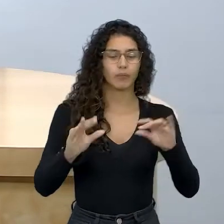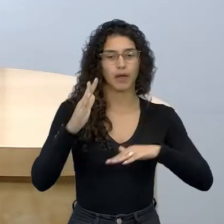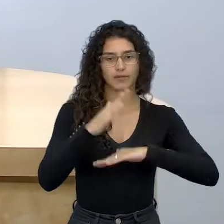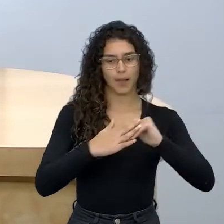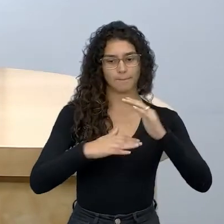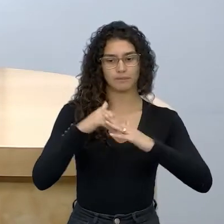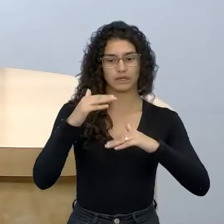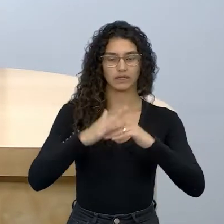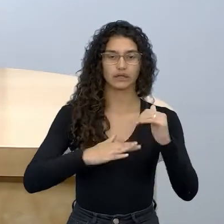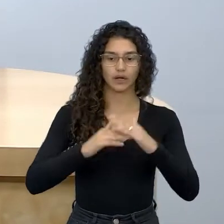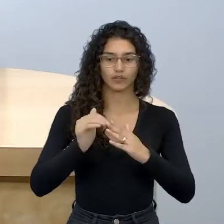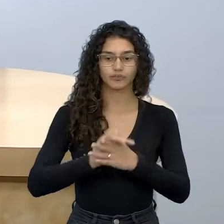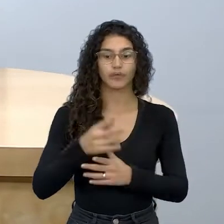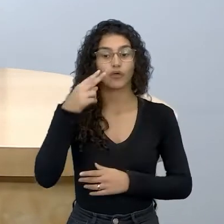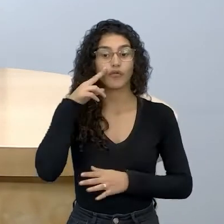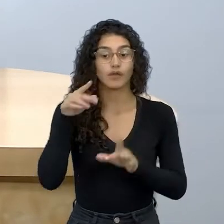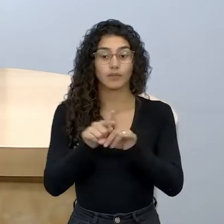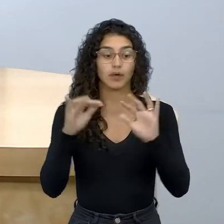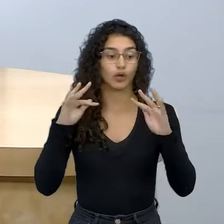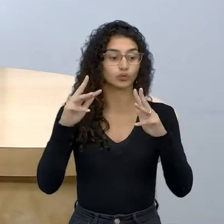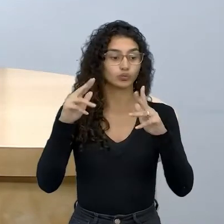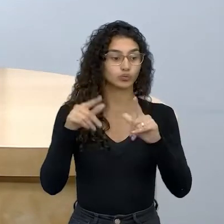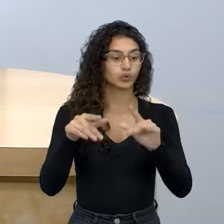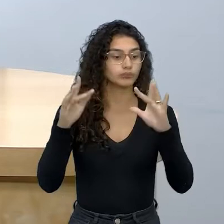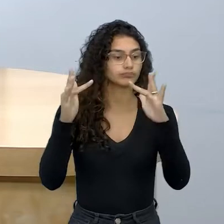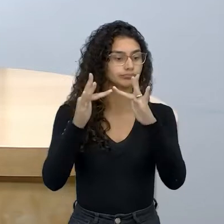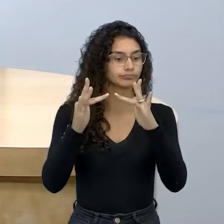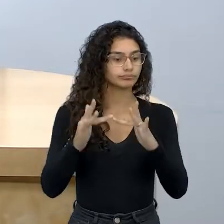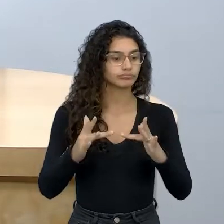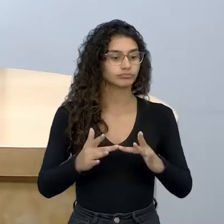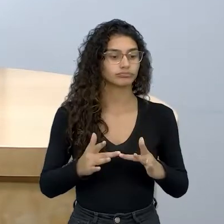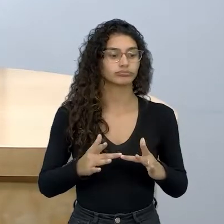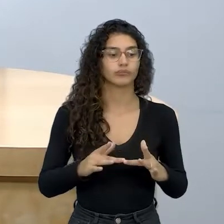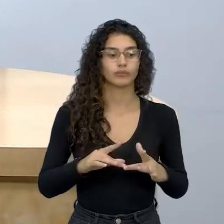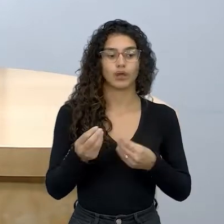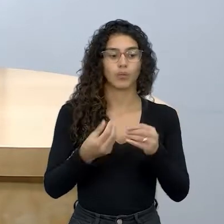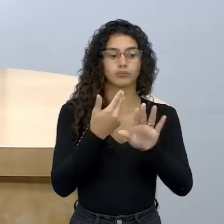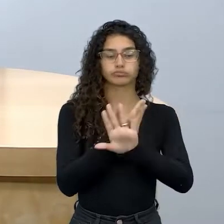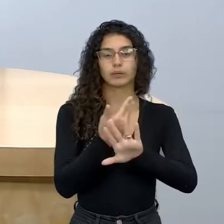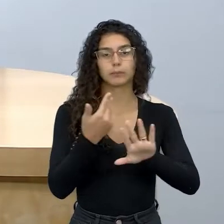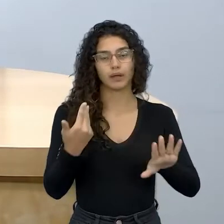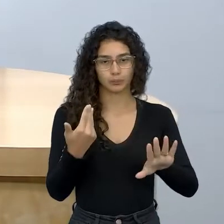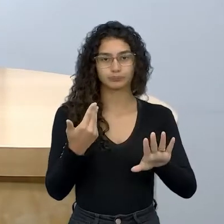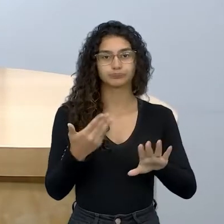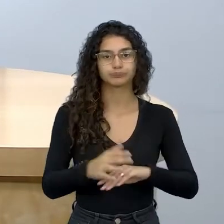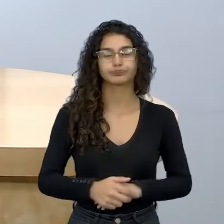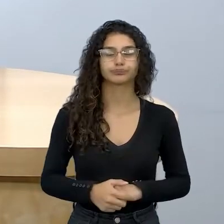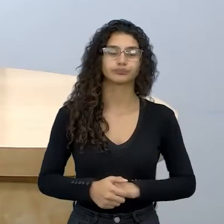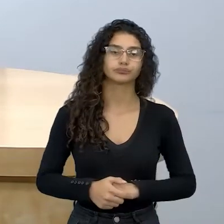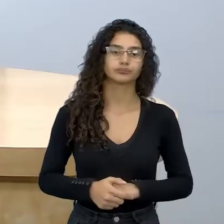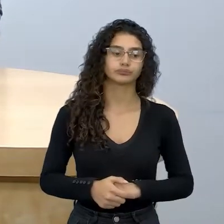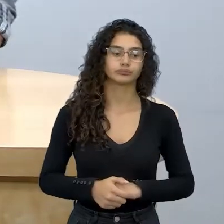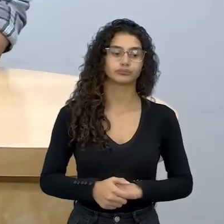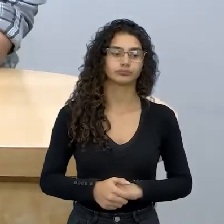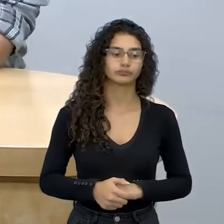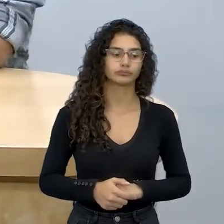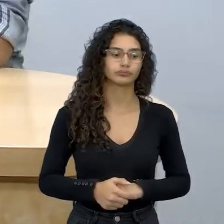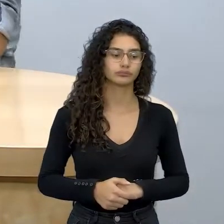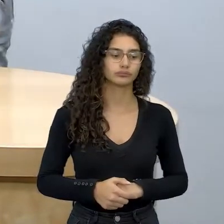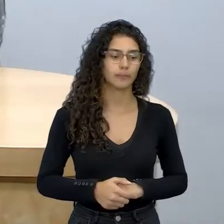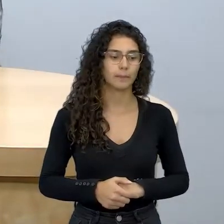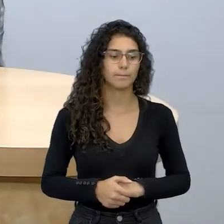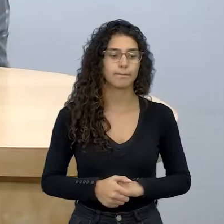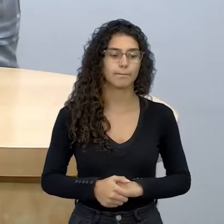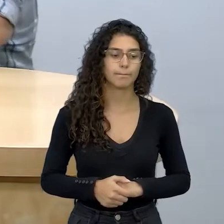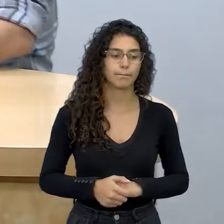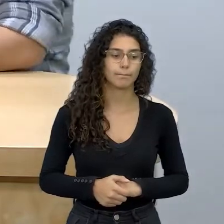habilidades, tudo bem? E vocês vão ver que é tudo muito conectado, então não dá para separar uma coisa da outra, tudo bem? Então